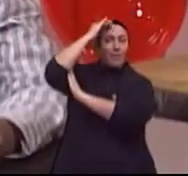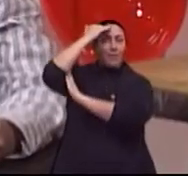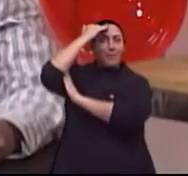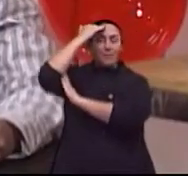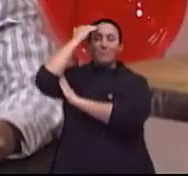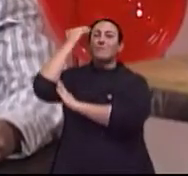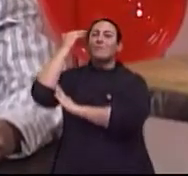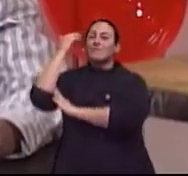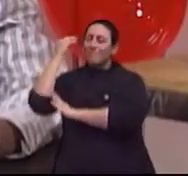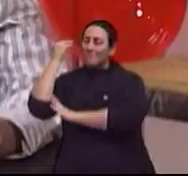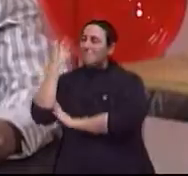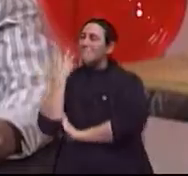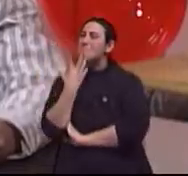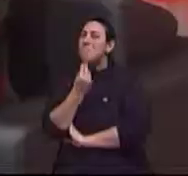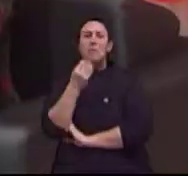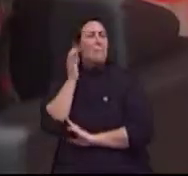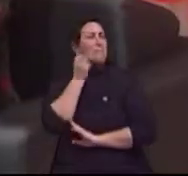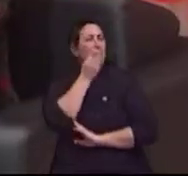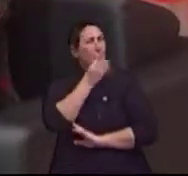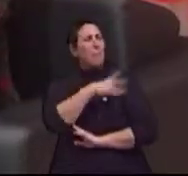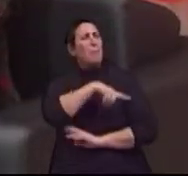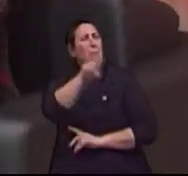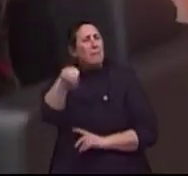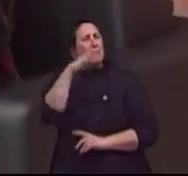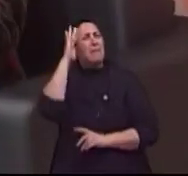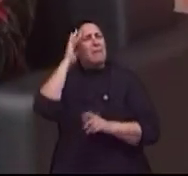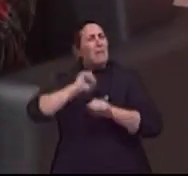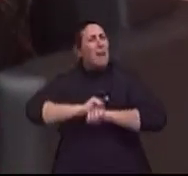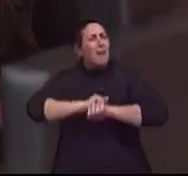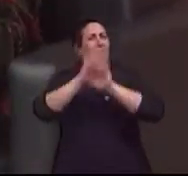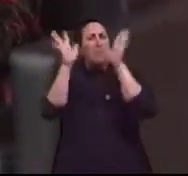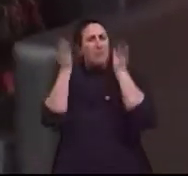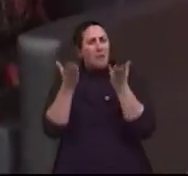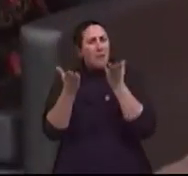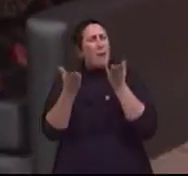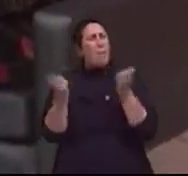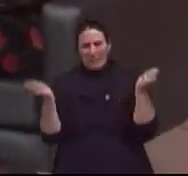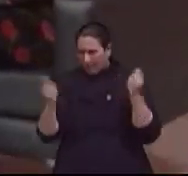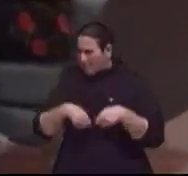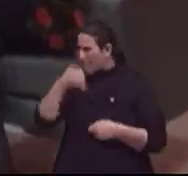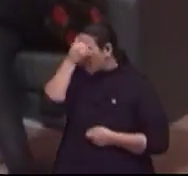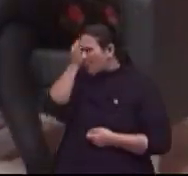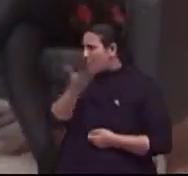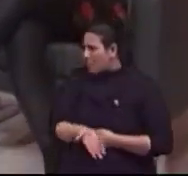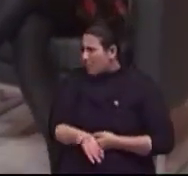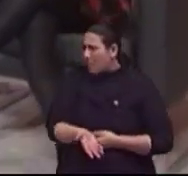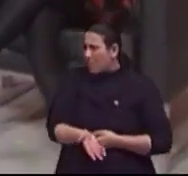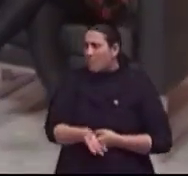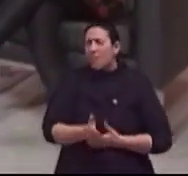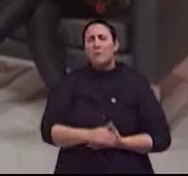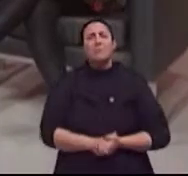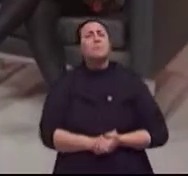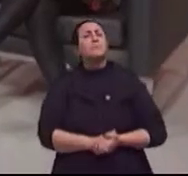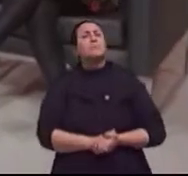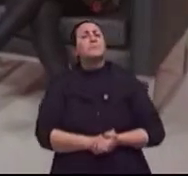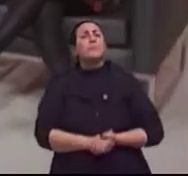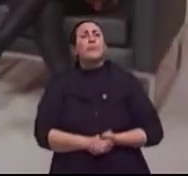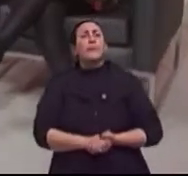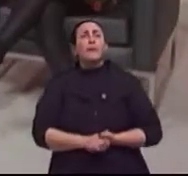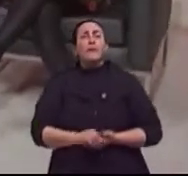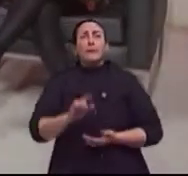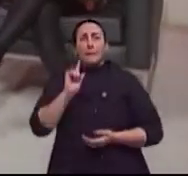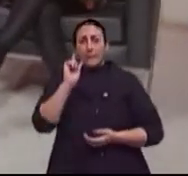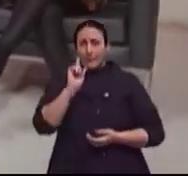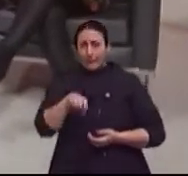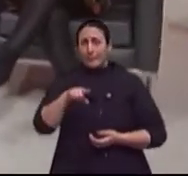né, Vivian? Uhum. Pra gente trazer esses esclarecimentos. Mas tem como prevenir isso, Vivian? A presbiacusia,